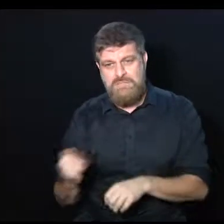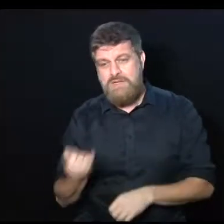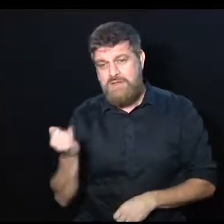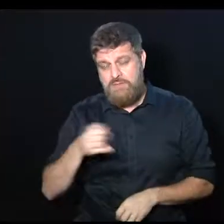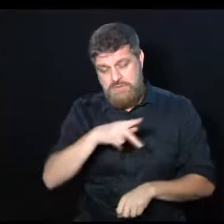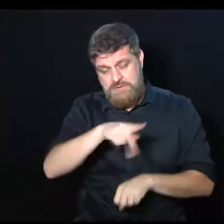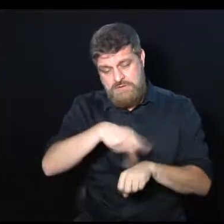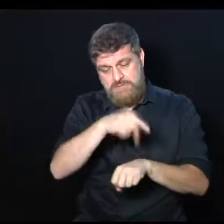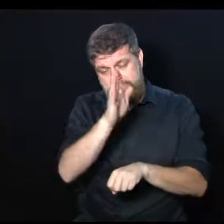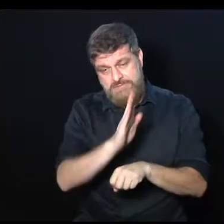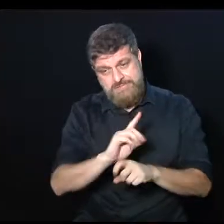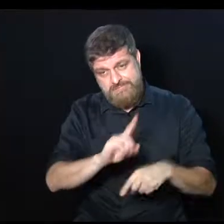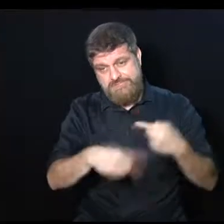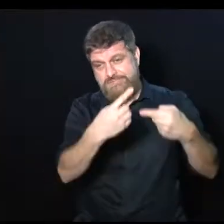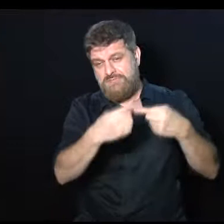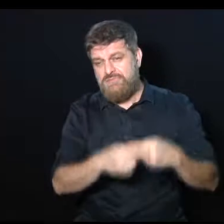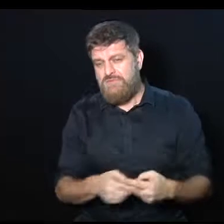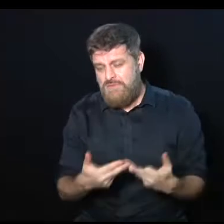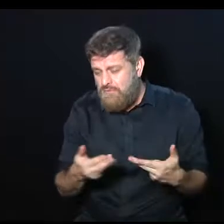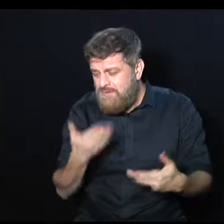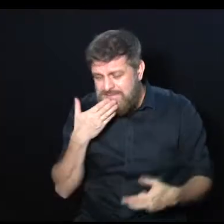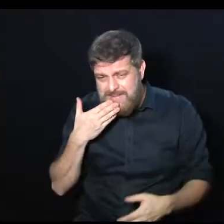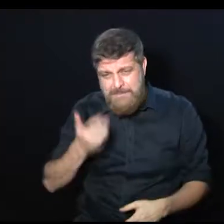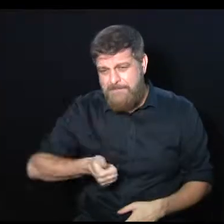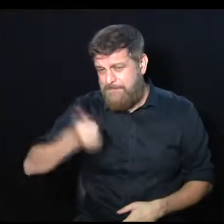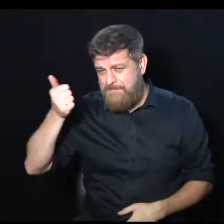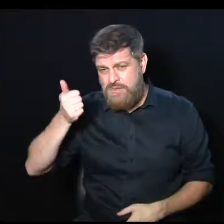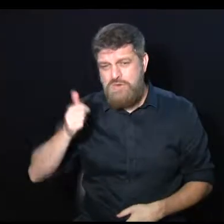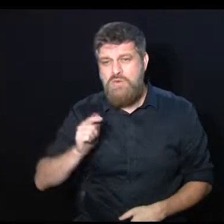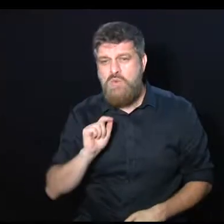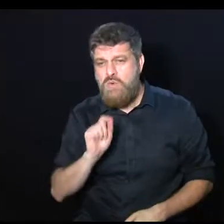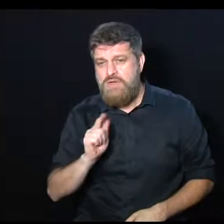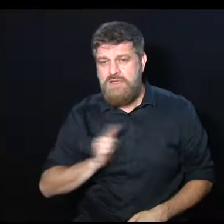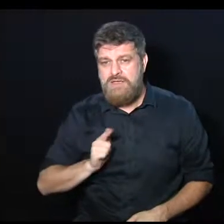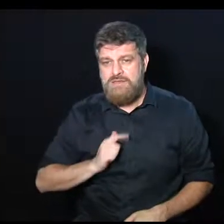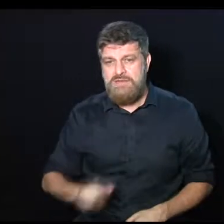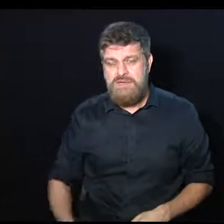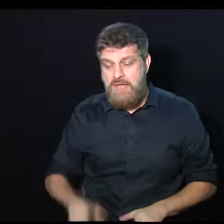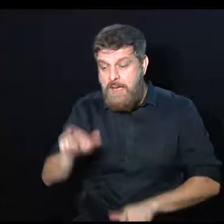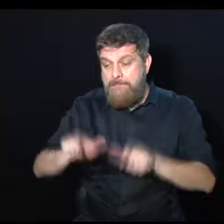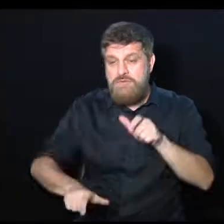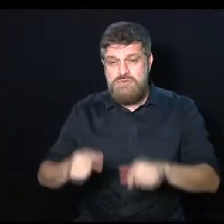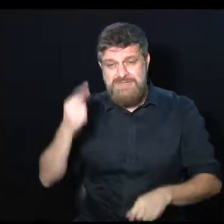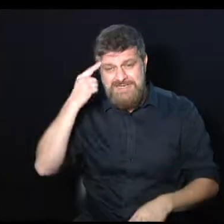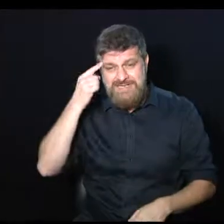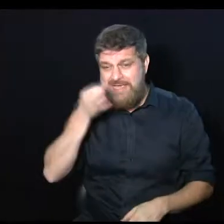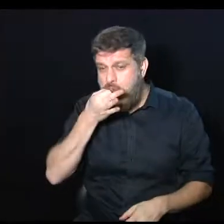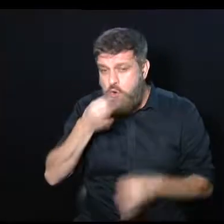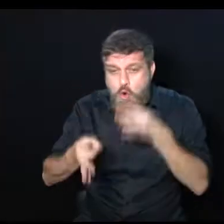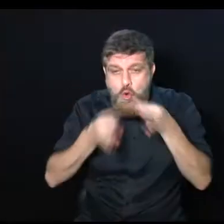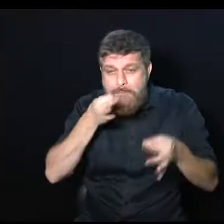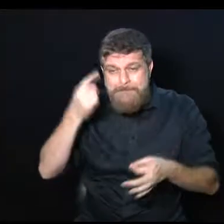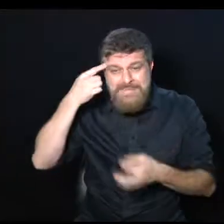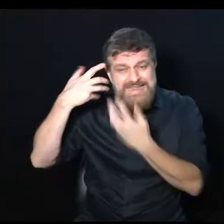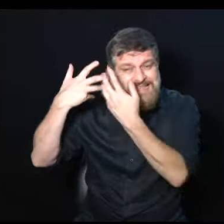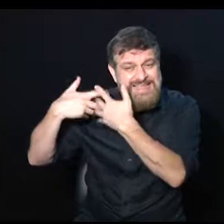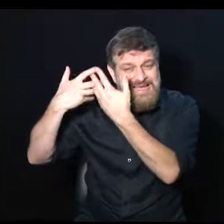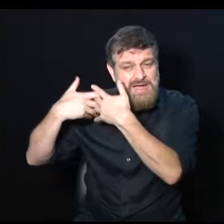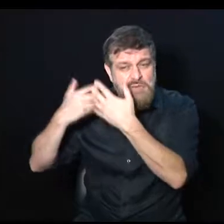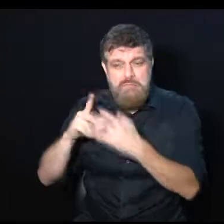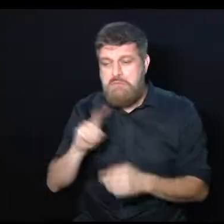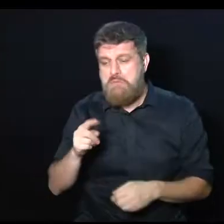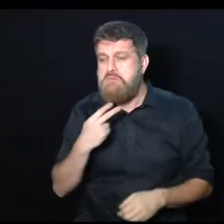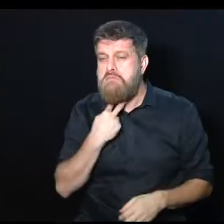país. E a coisa mais importante para esse país, em alguns, sempre foi formar uma boa massa crítica, pelo menos na universidade. Outra